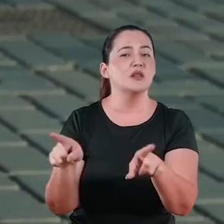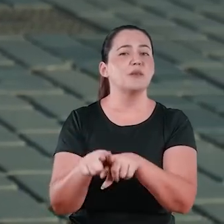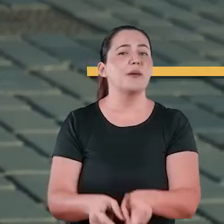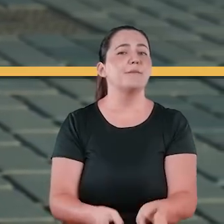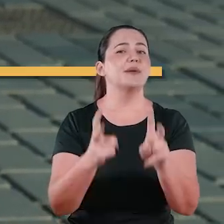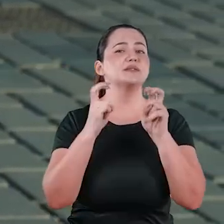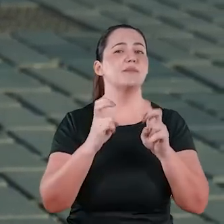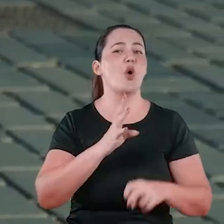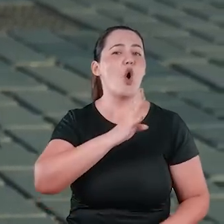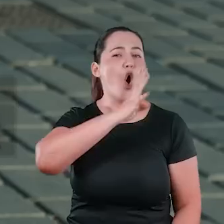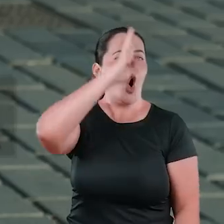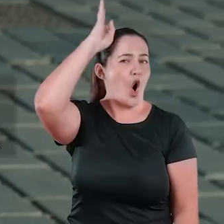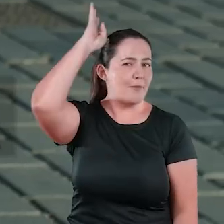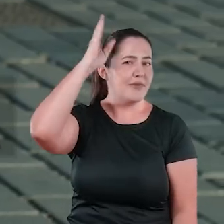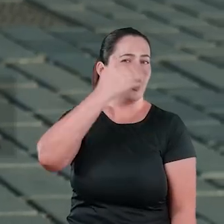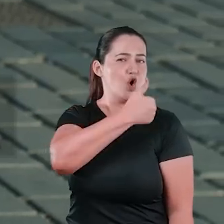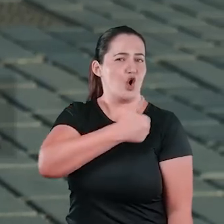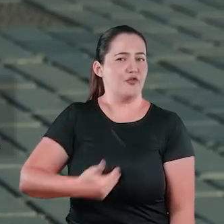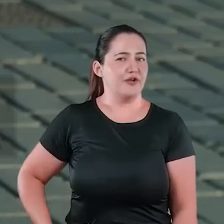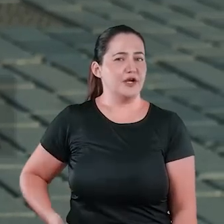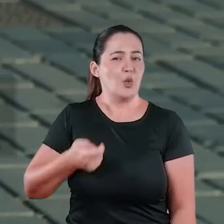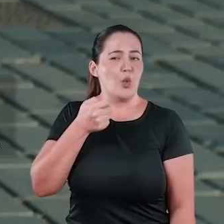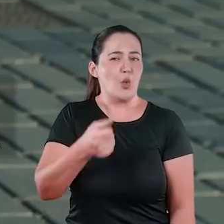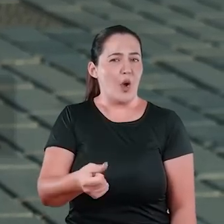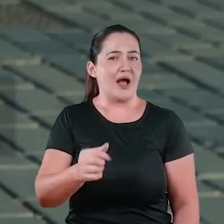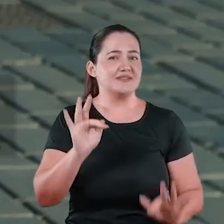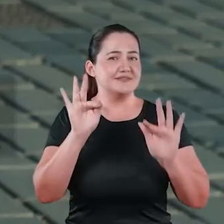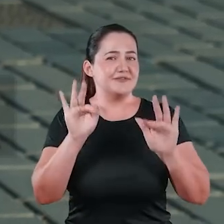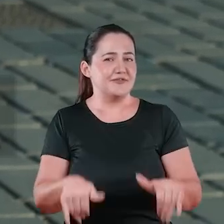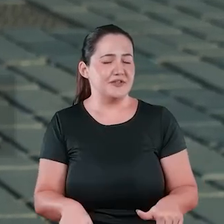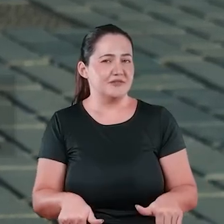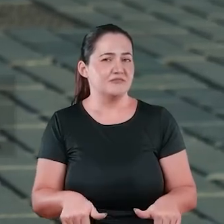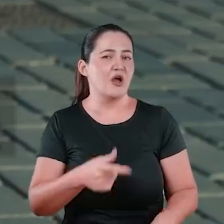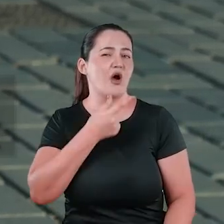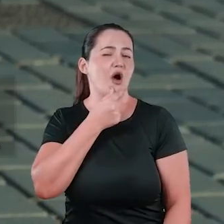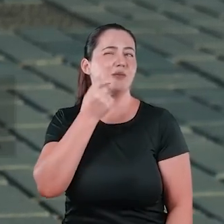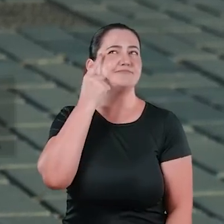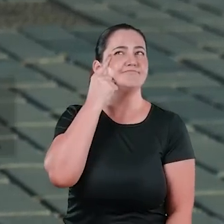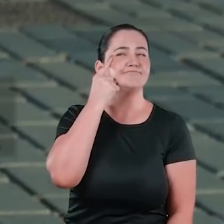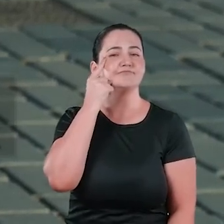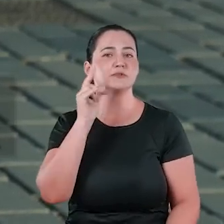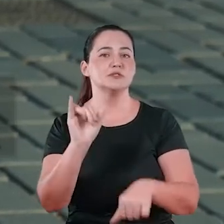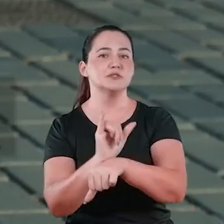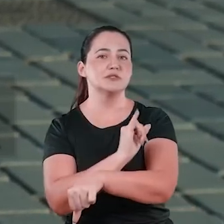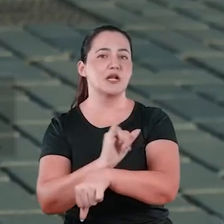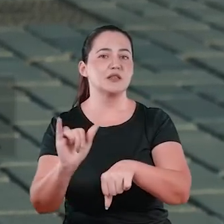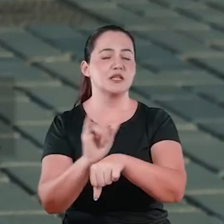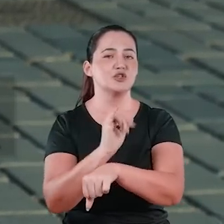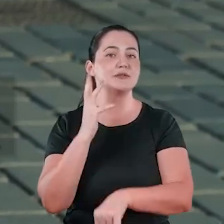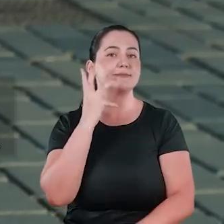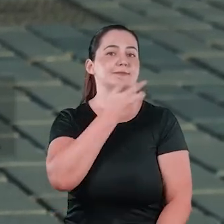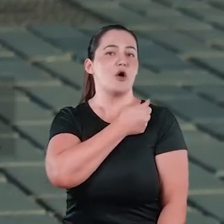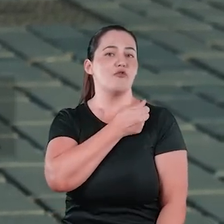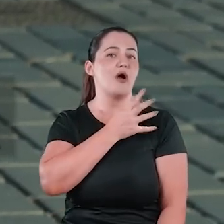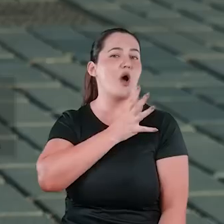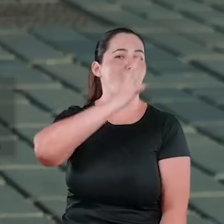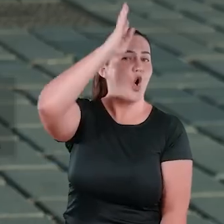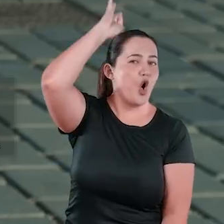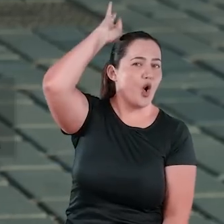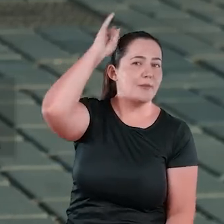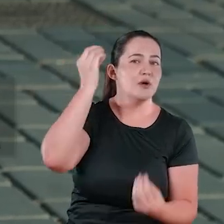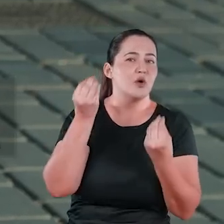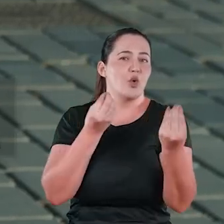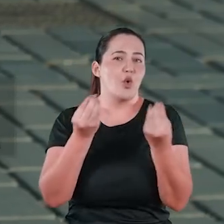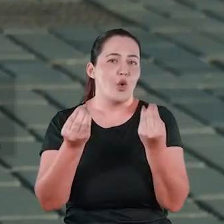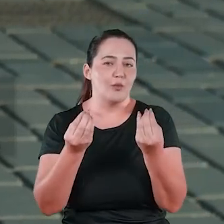Roma estava com seus dias contados, a menos que algo fosse feito para salvar o império. Na época dele, o